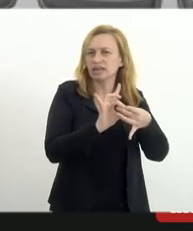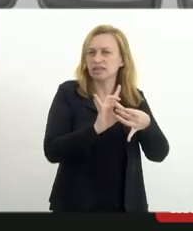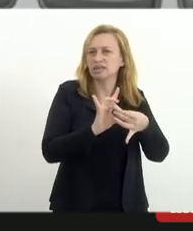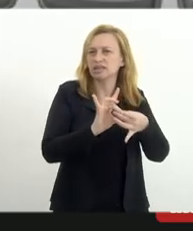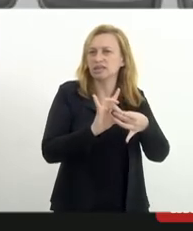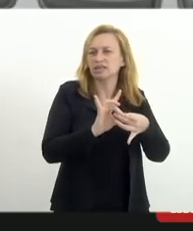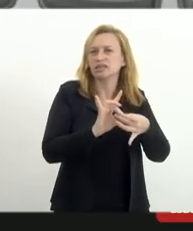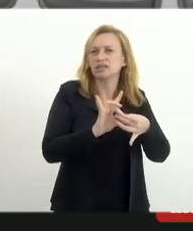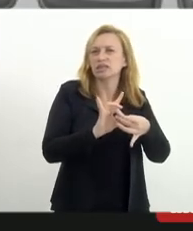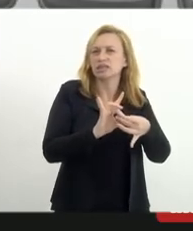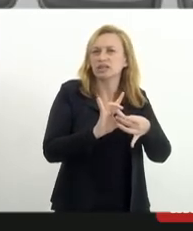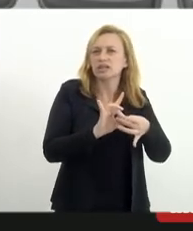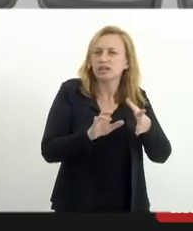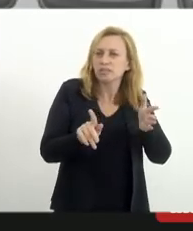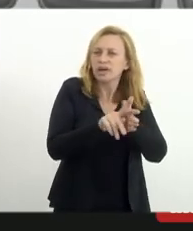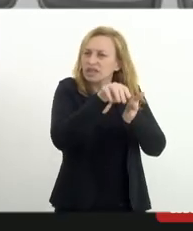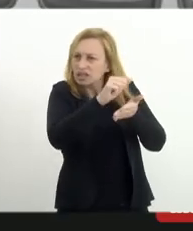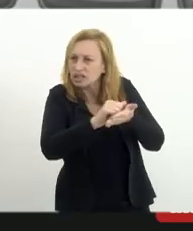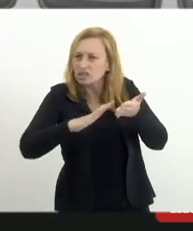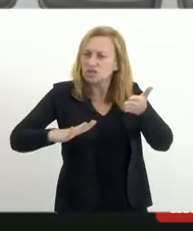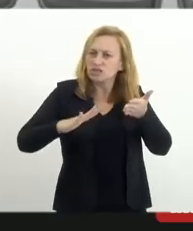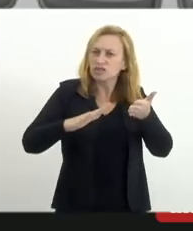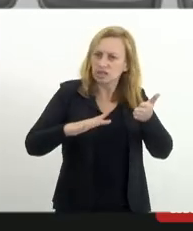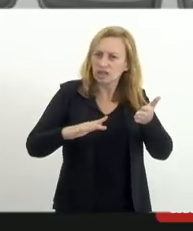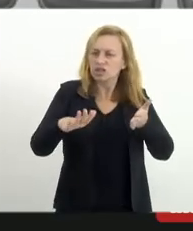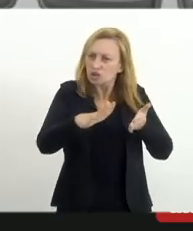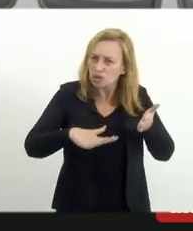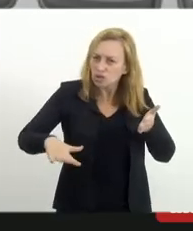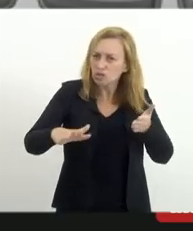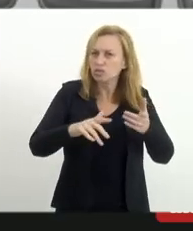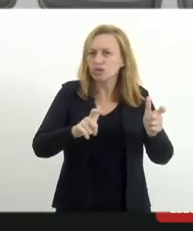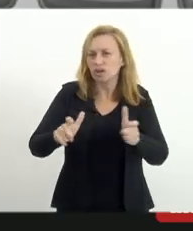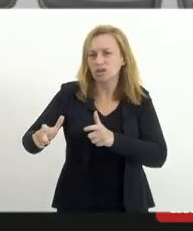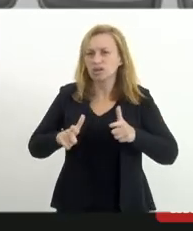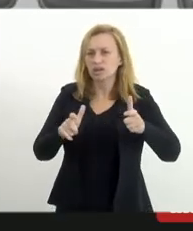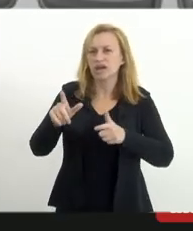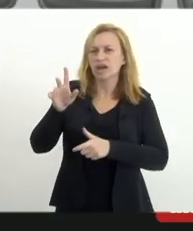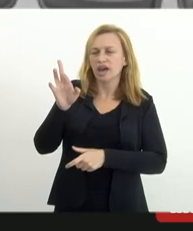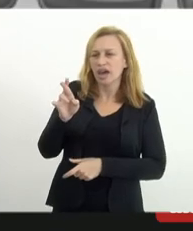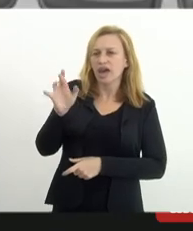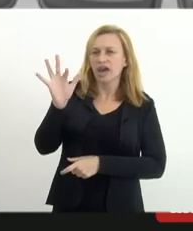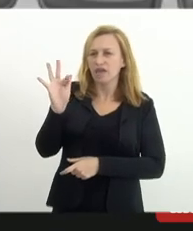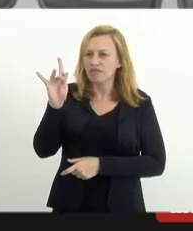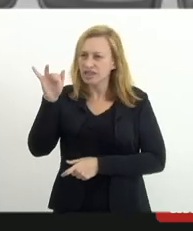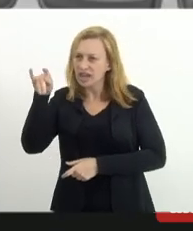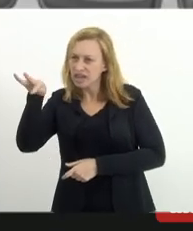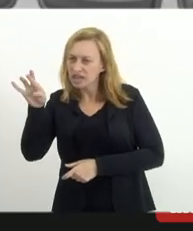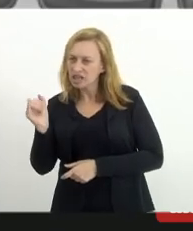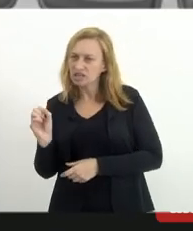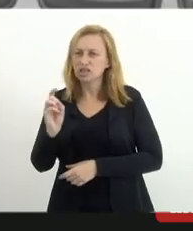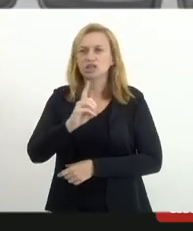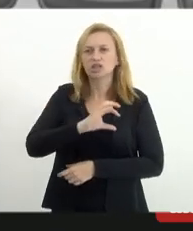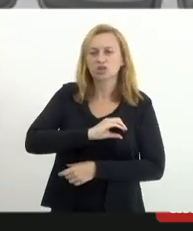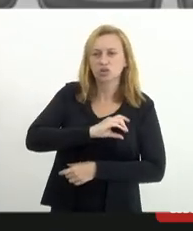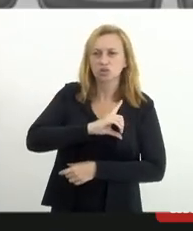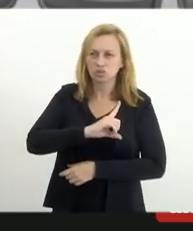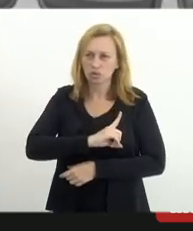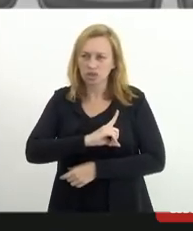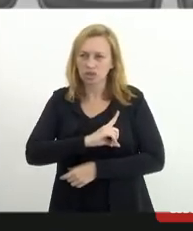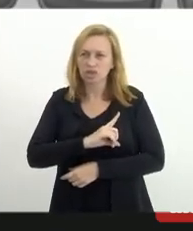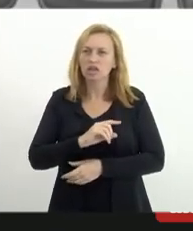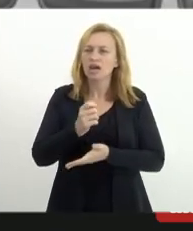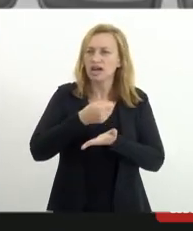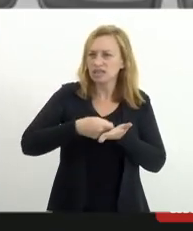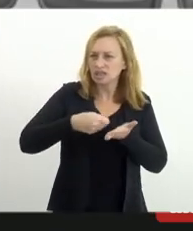a parte das atividades e unidades que existem hoje na refinaria Duque de Caxias. A assinatura